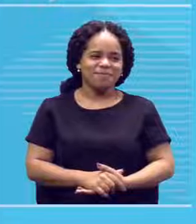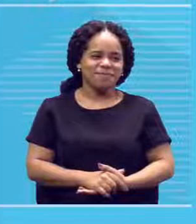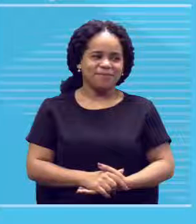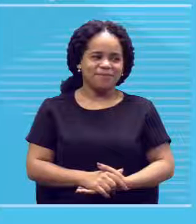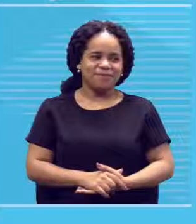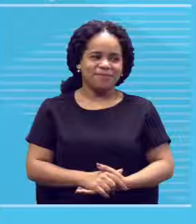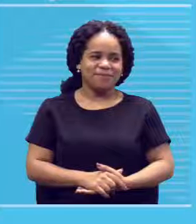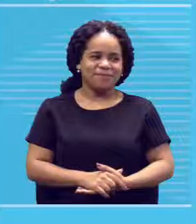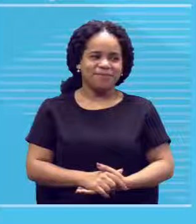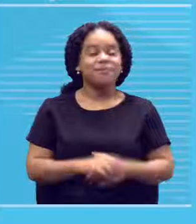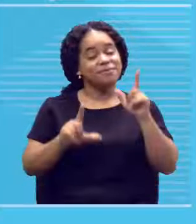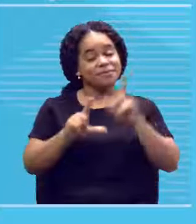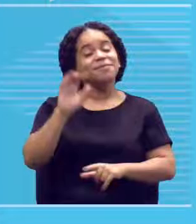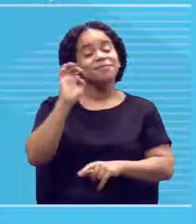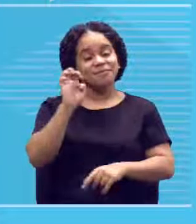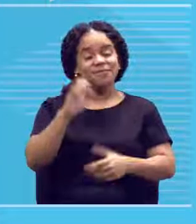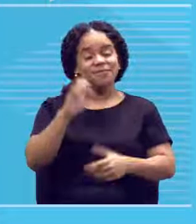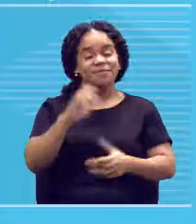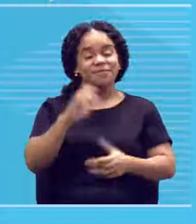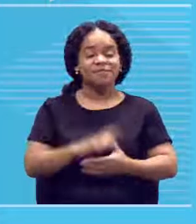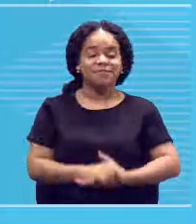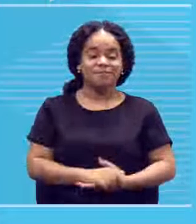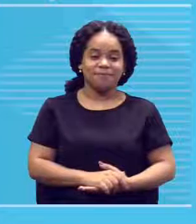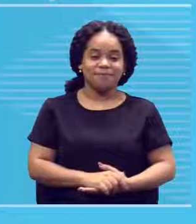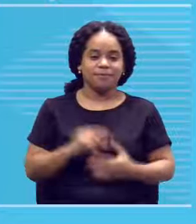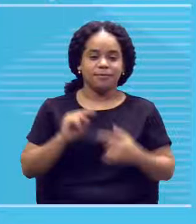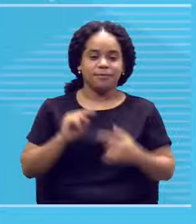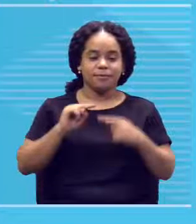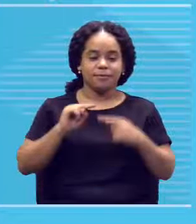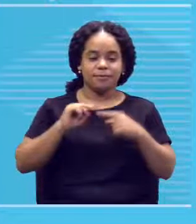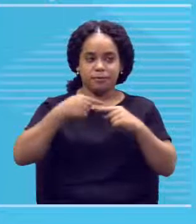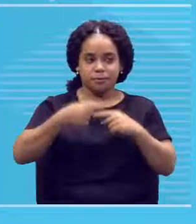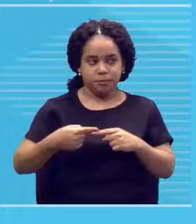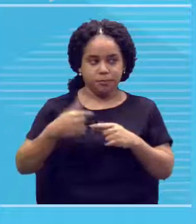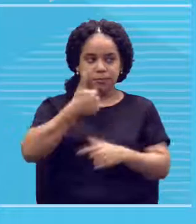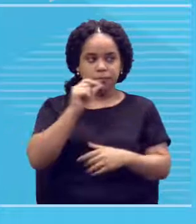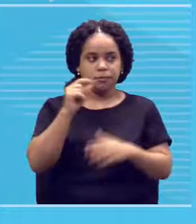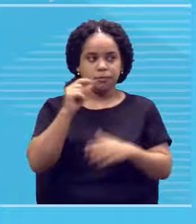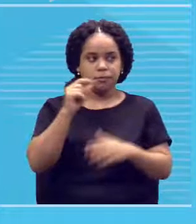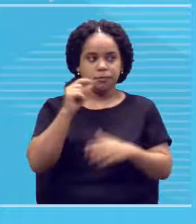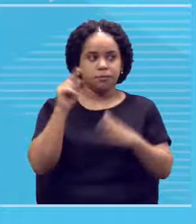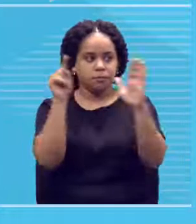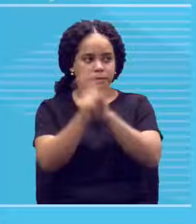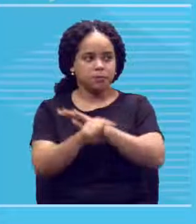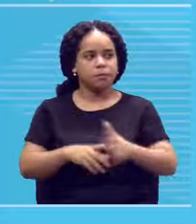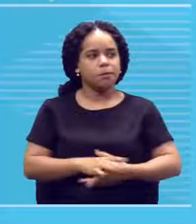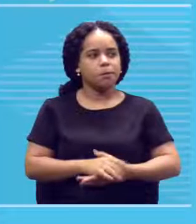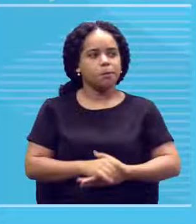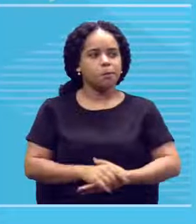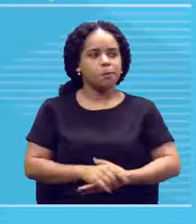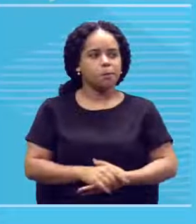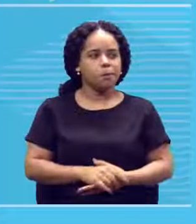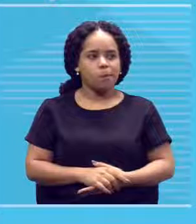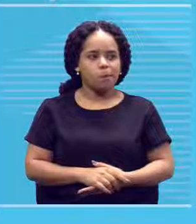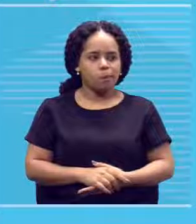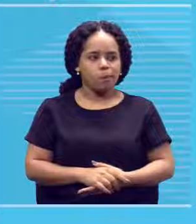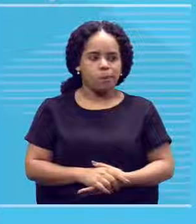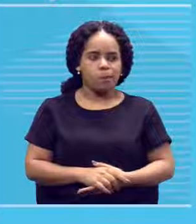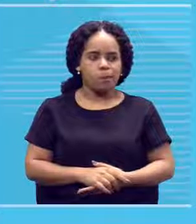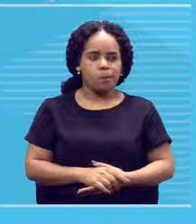Demais letra i e a próxima décima questão E